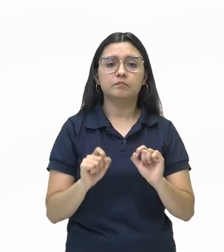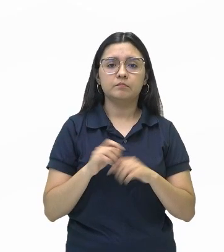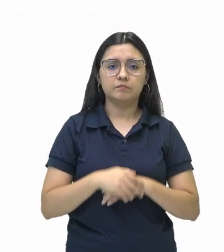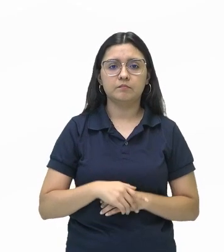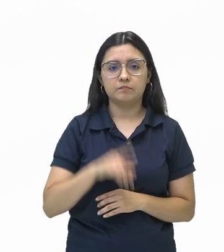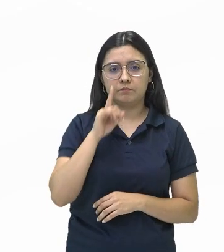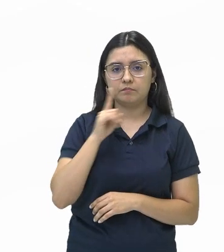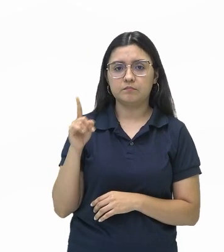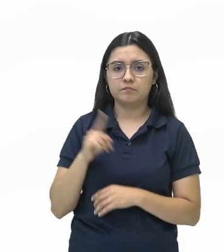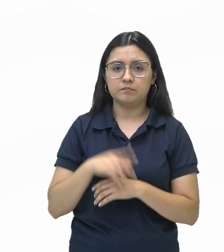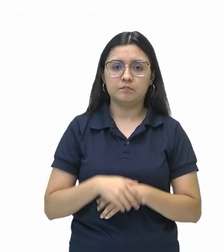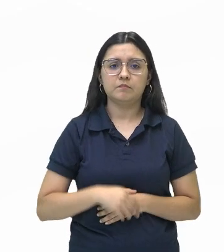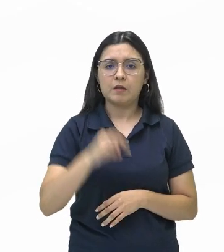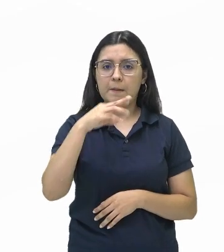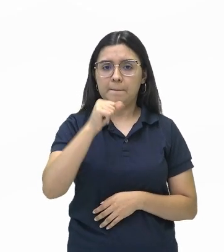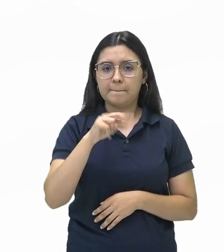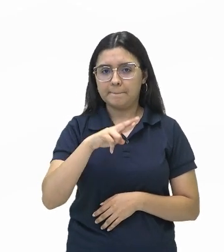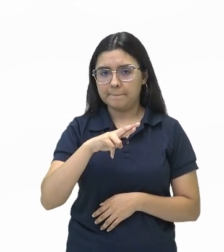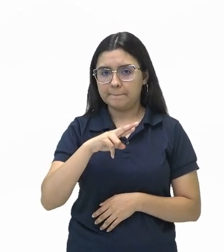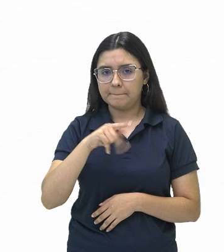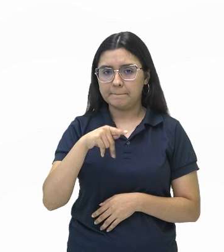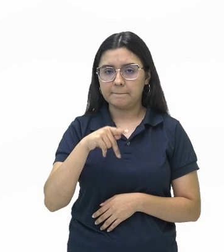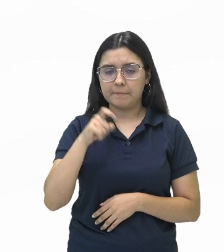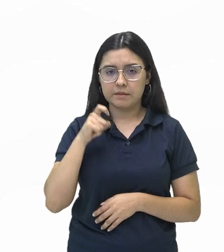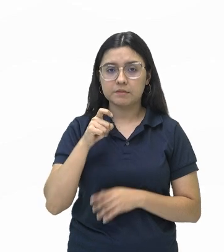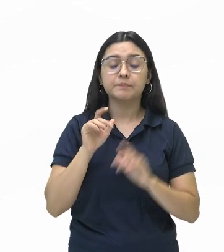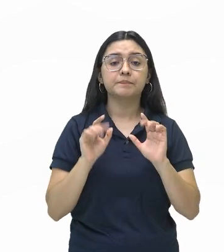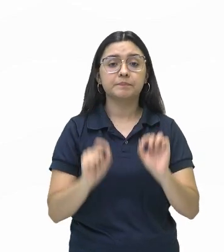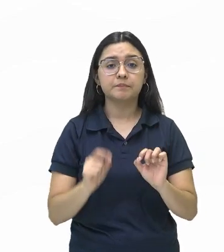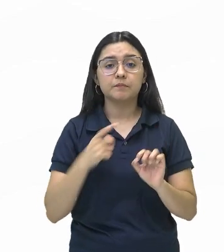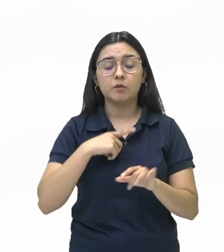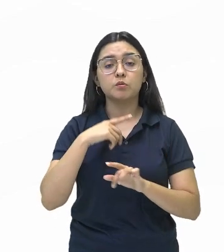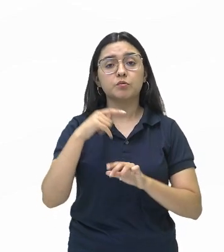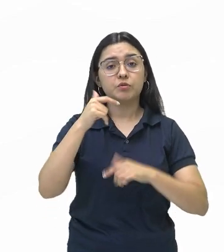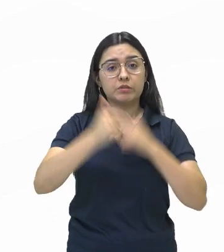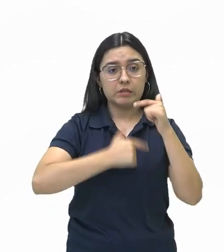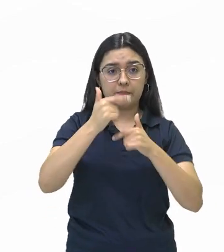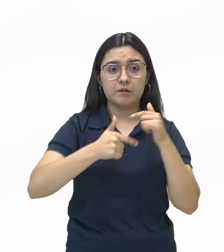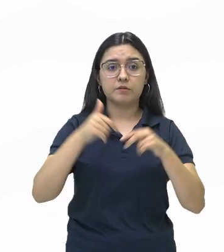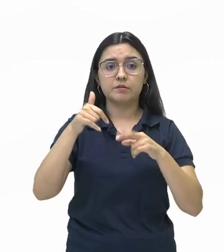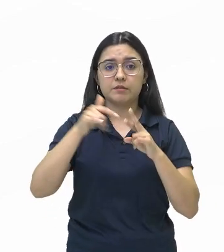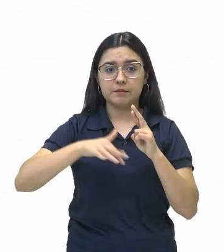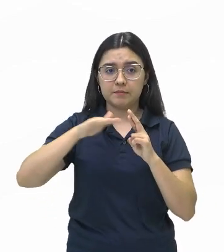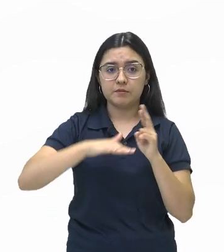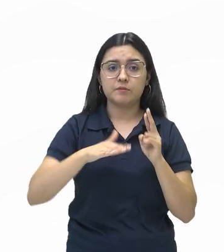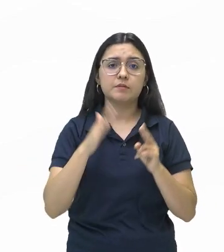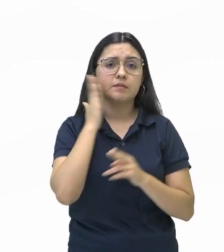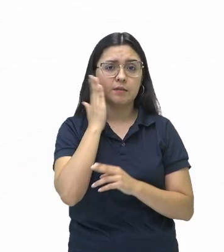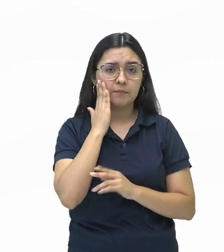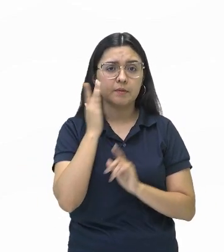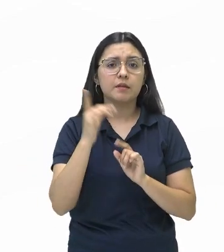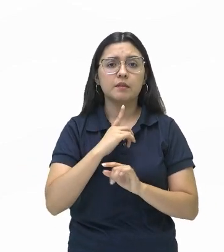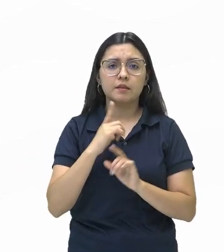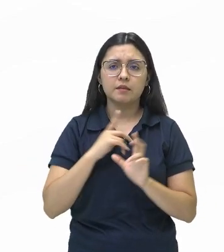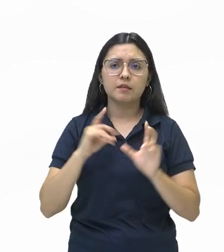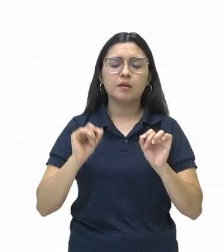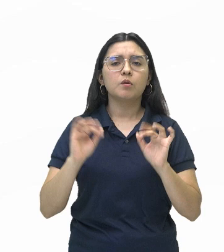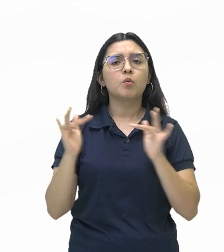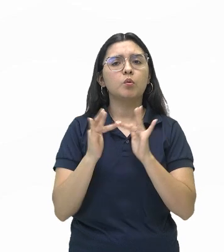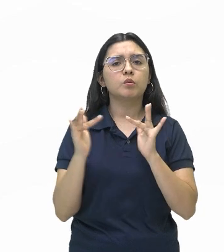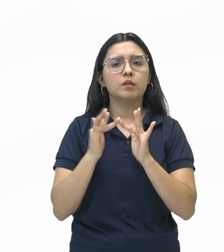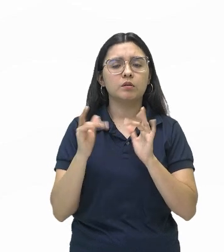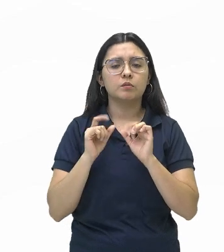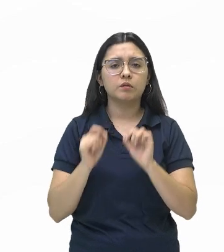né? Então, os trabalhadores ribeirinhos, embora, né, nós sabemos disso, ele tem uma conexão direta